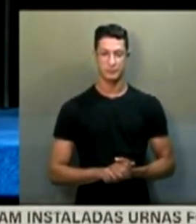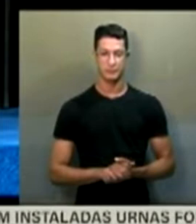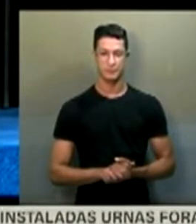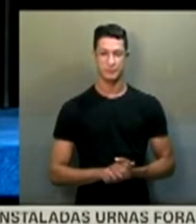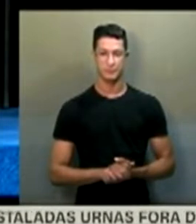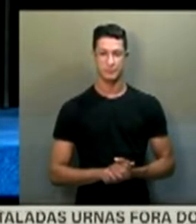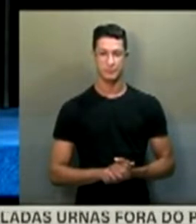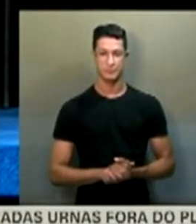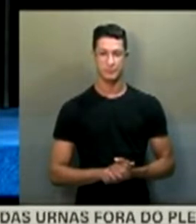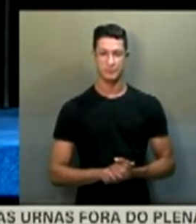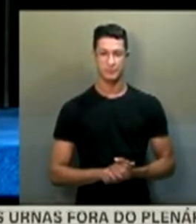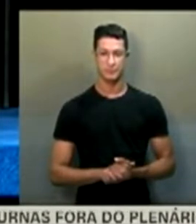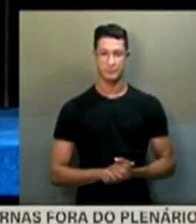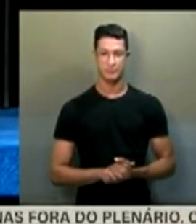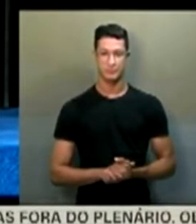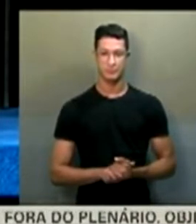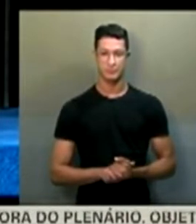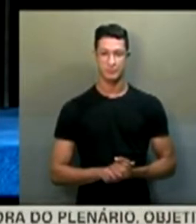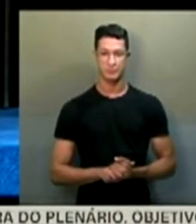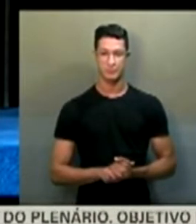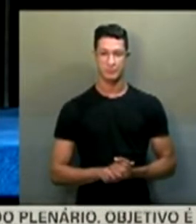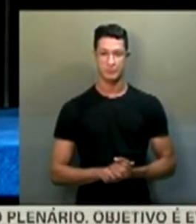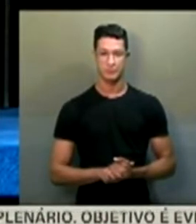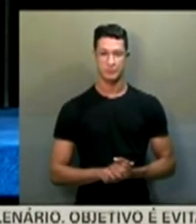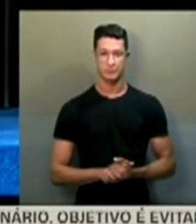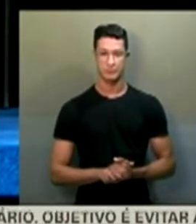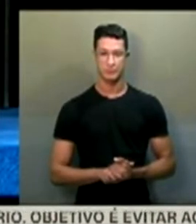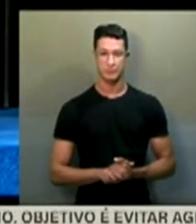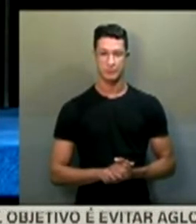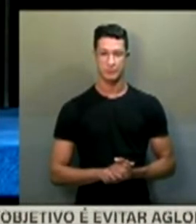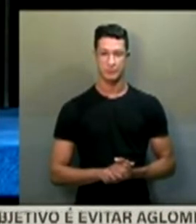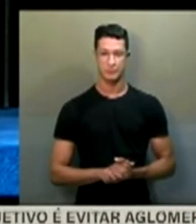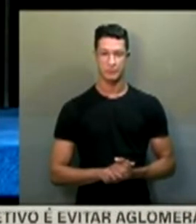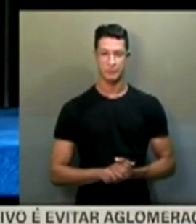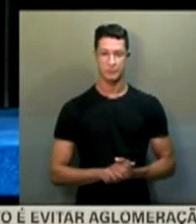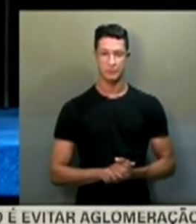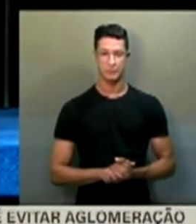Esse aqui é? Ou que esse que está aqui? Uh-uh. Esse aqui é envelope meu. Pode jogar lá.